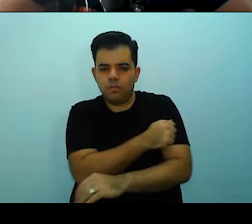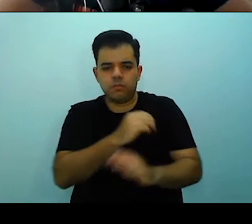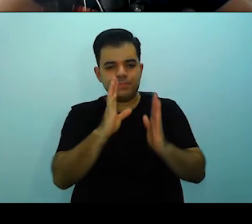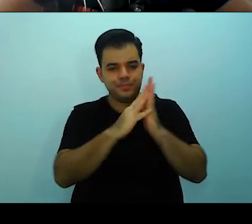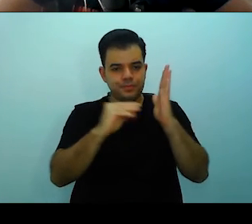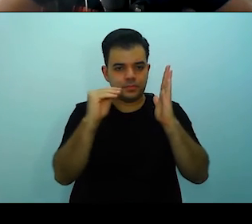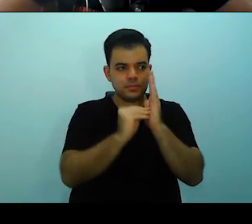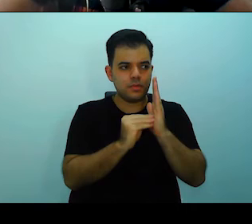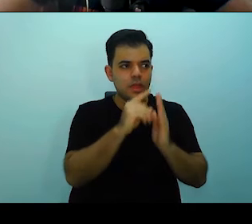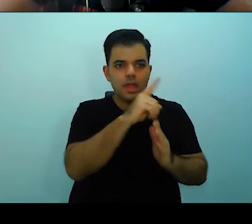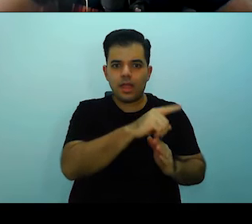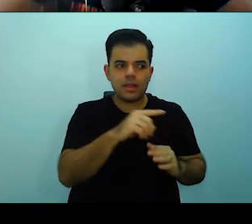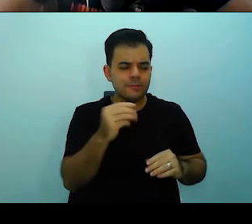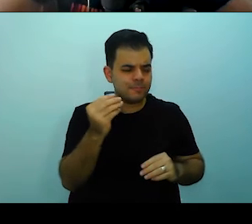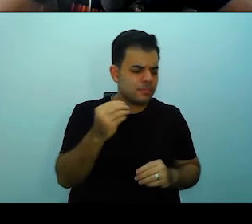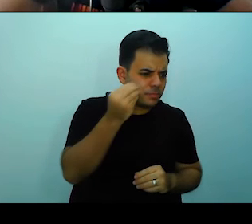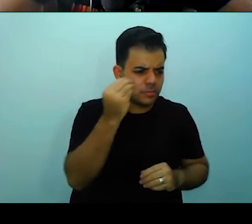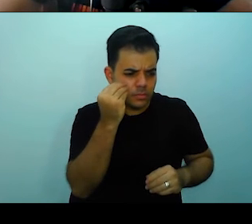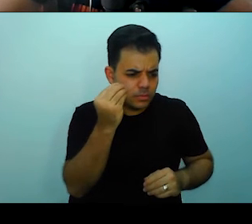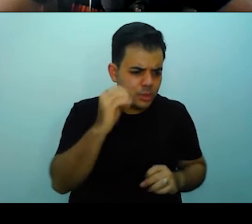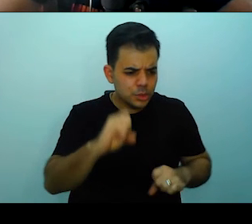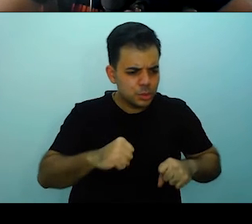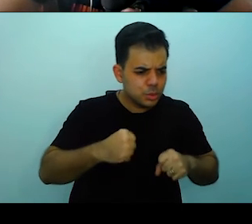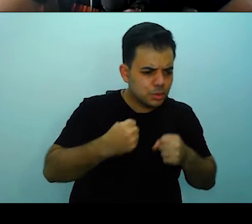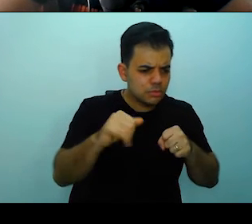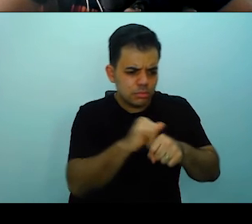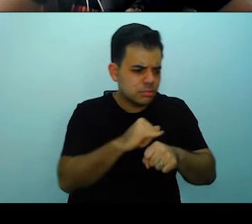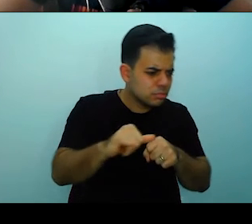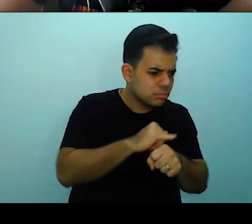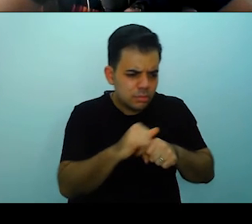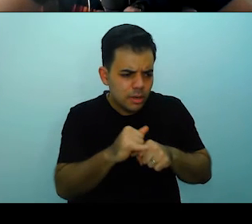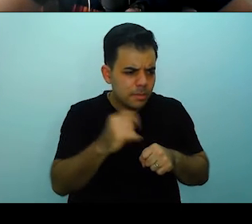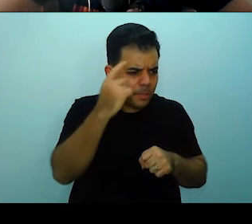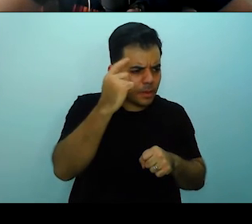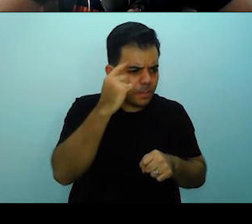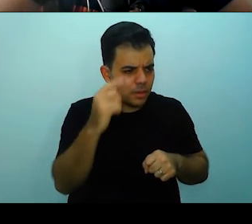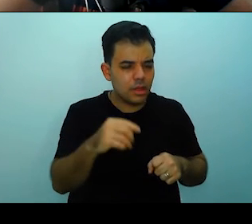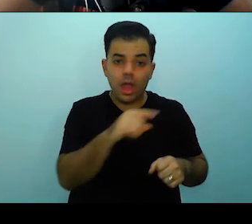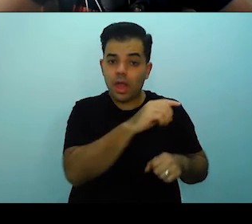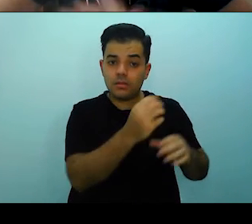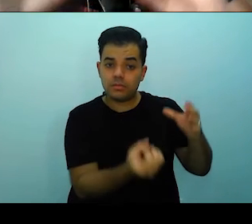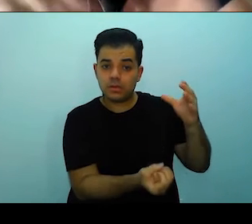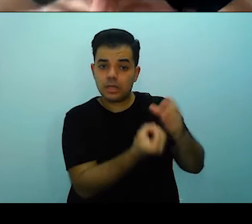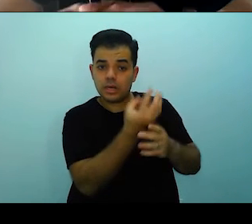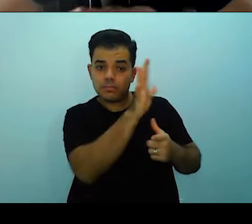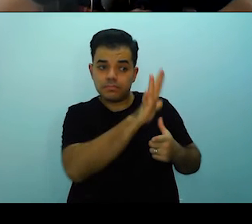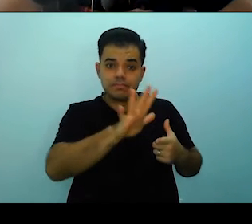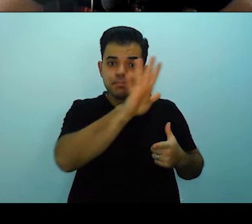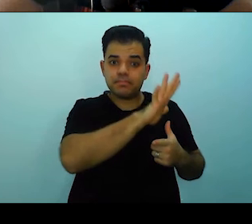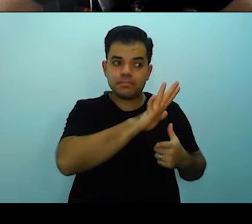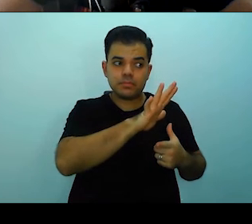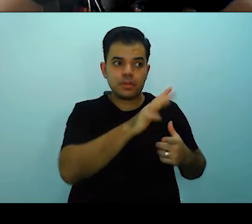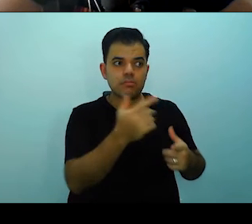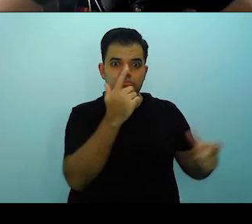próprias estratégias dele, e aí ele mesmo vai ajudar a construir interfaces mais acessíveis e vai se tornar um colaborador